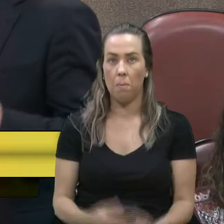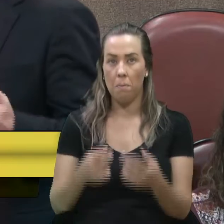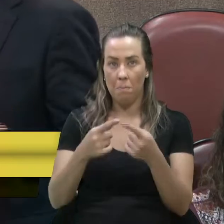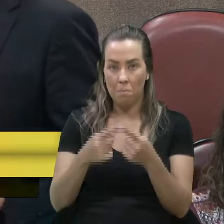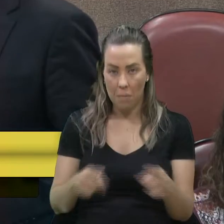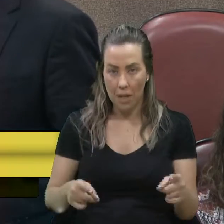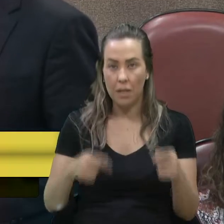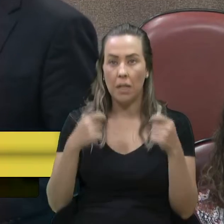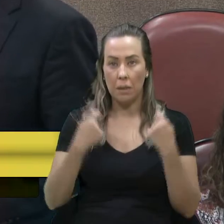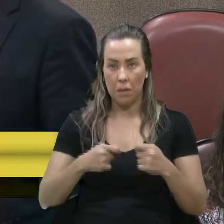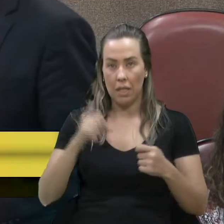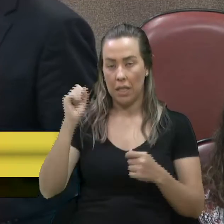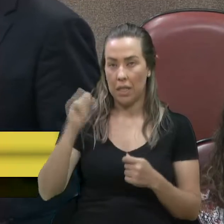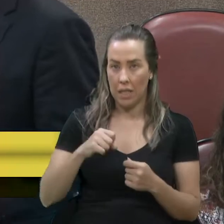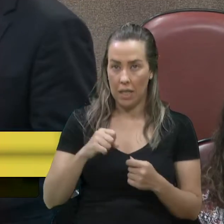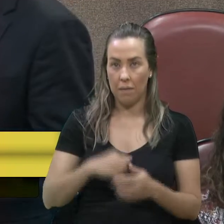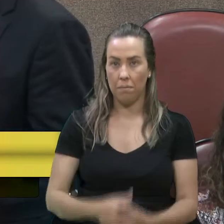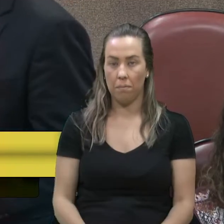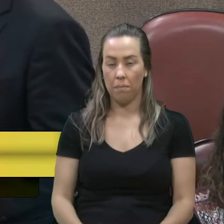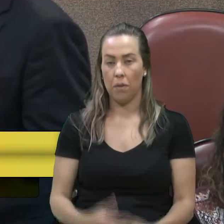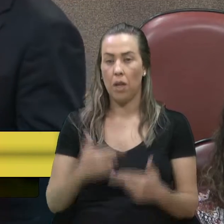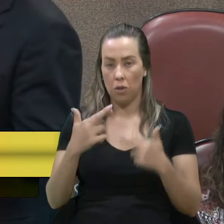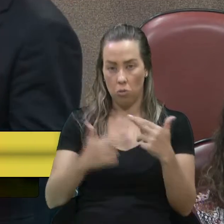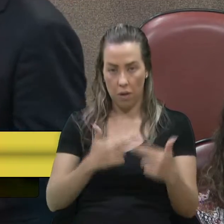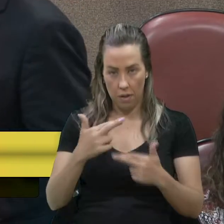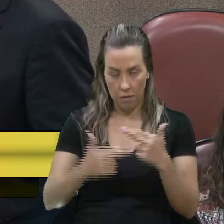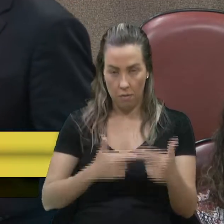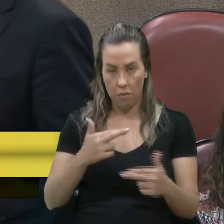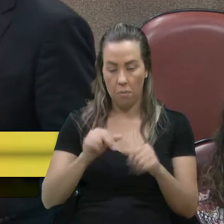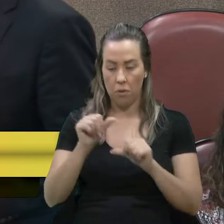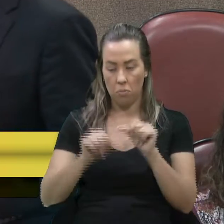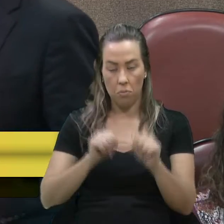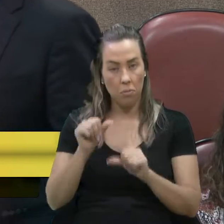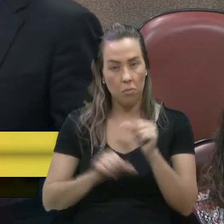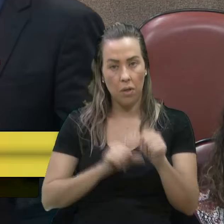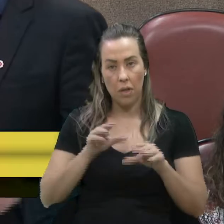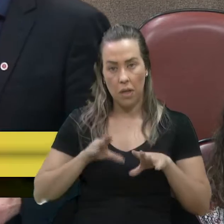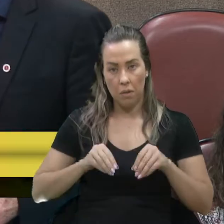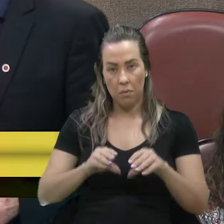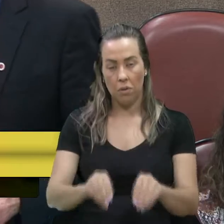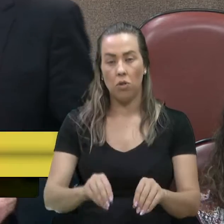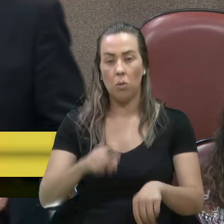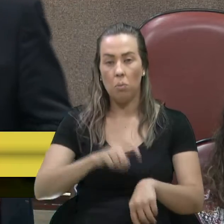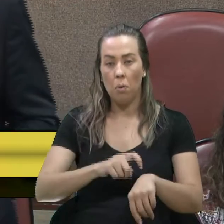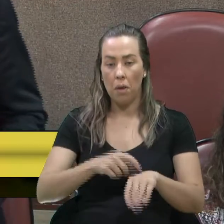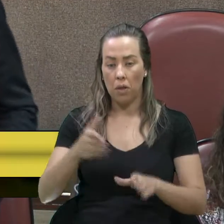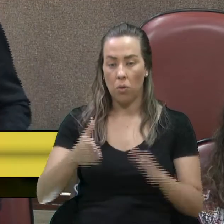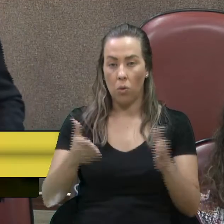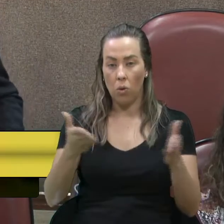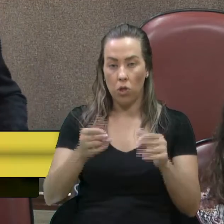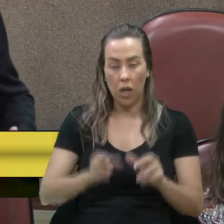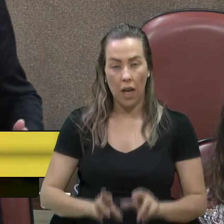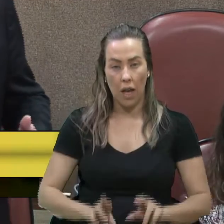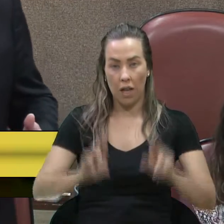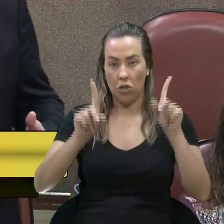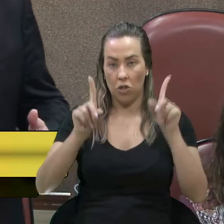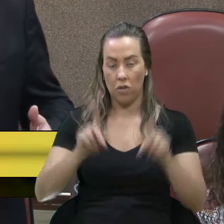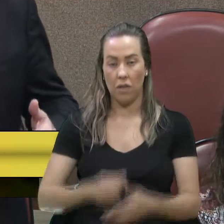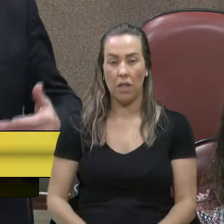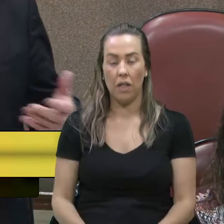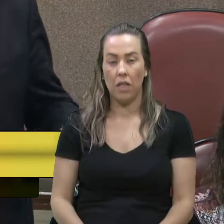mas há necessidade sim de uma reforma, de uma modificação. Os tempos são outros,